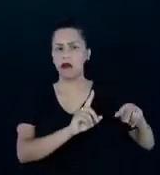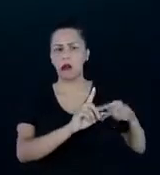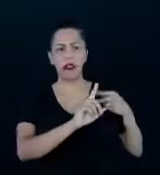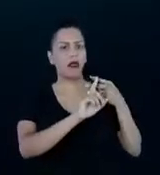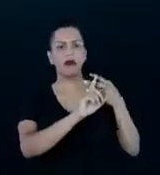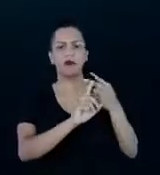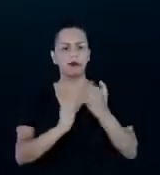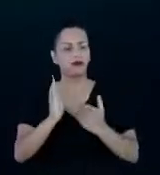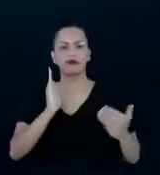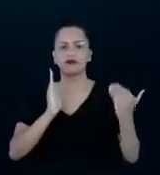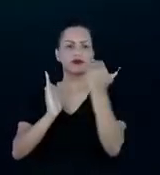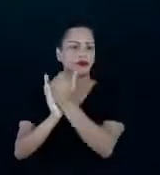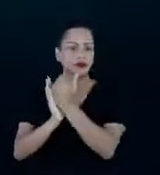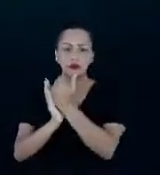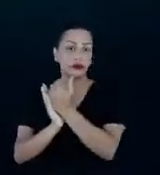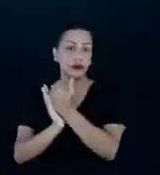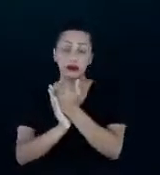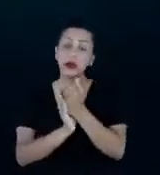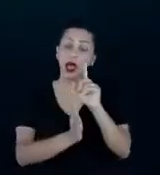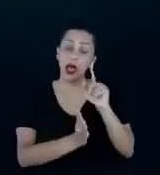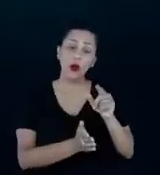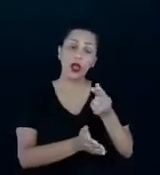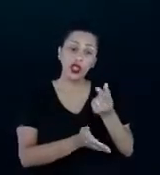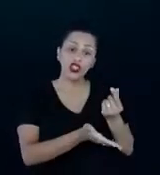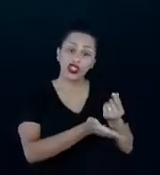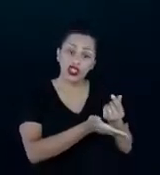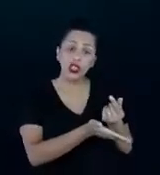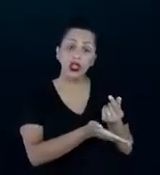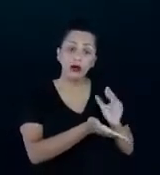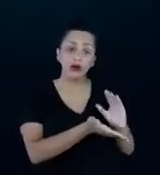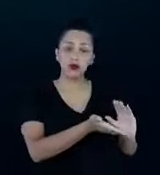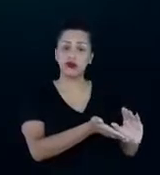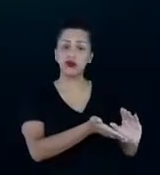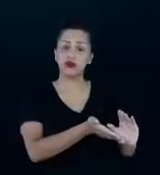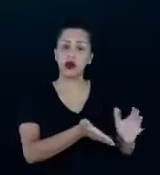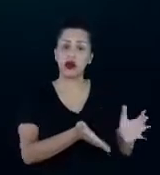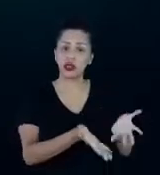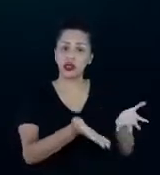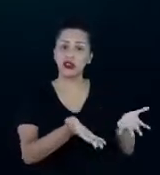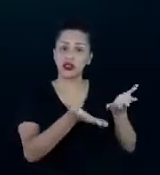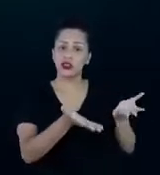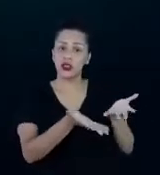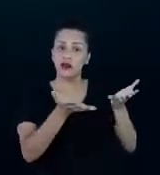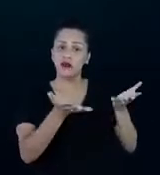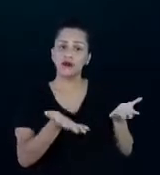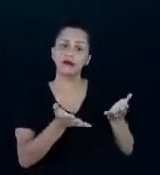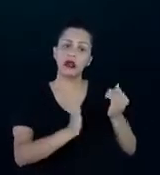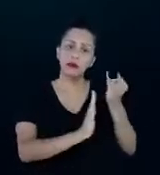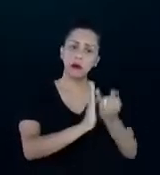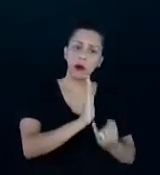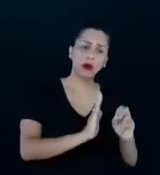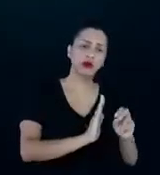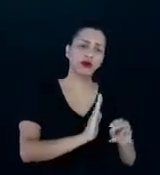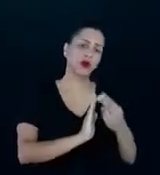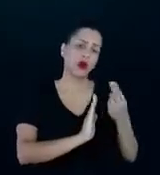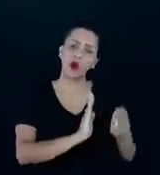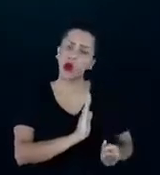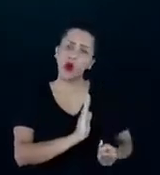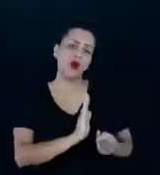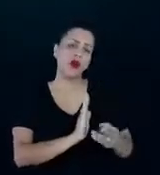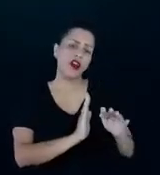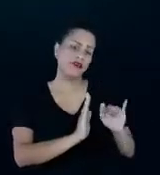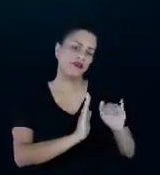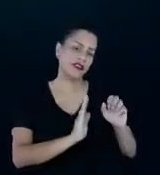em fomento, não estou falando de dinheiro outro que não seja fomento, ou seja, ou é imposto ou é renúncia fiscal, né? É um compromisso